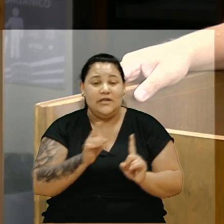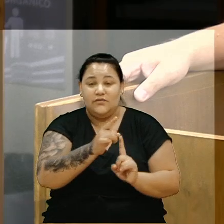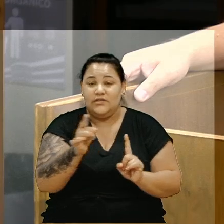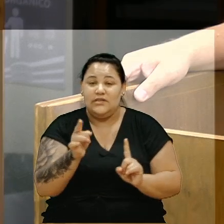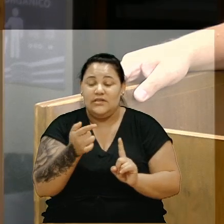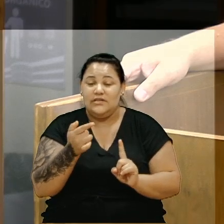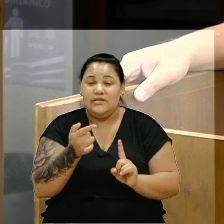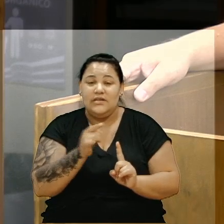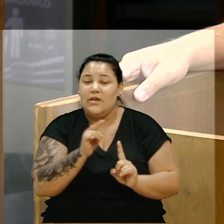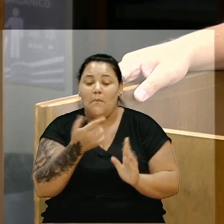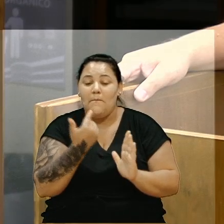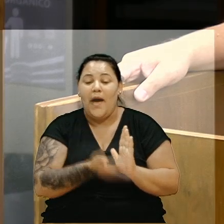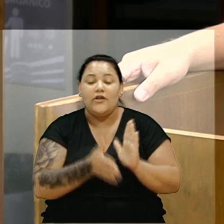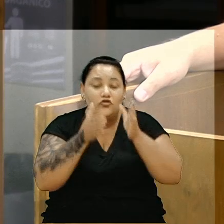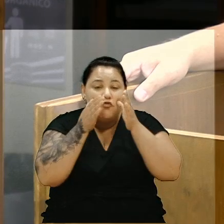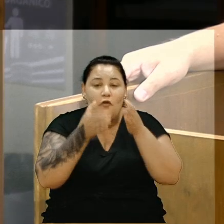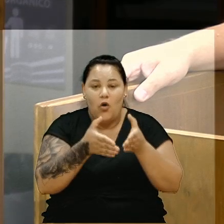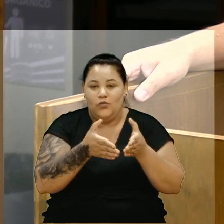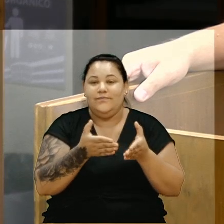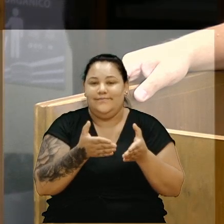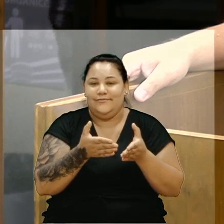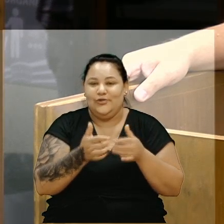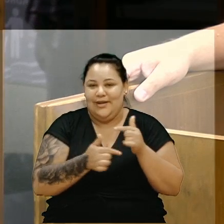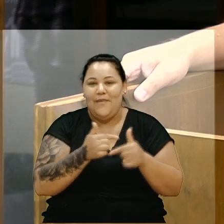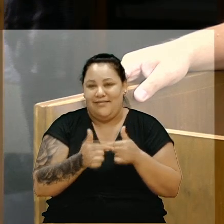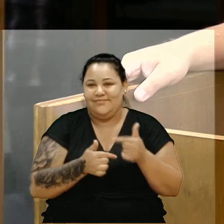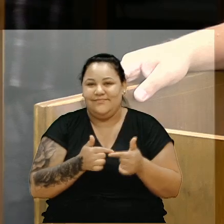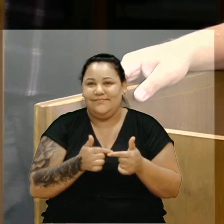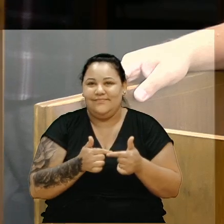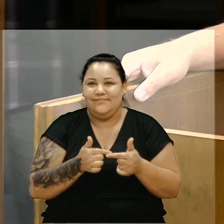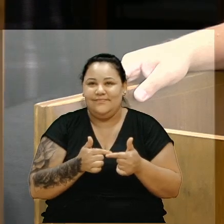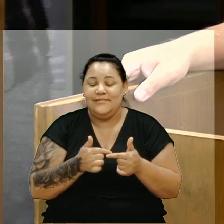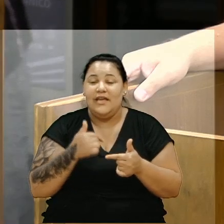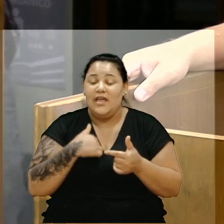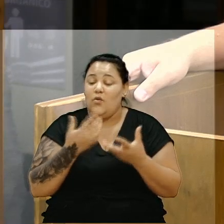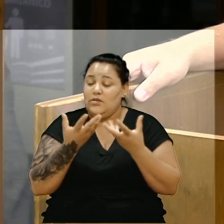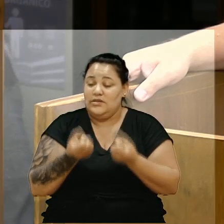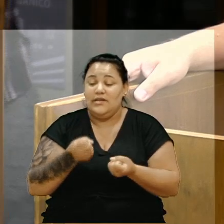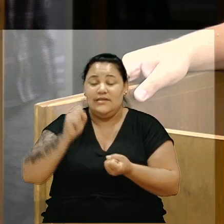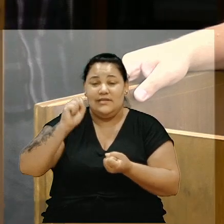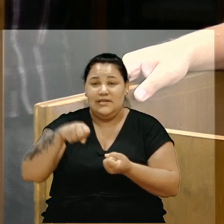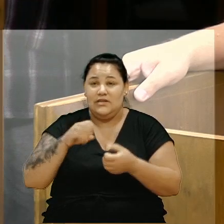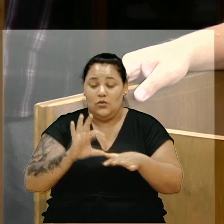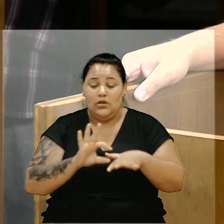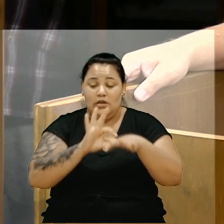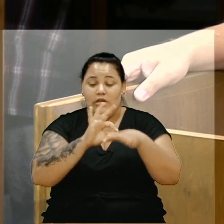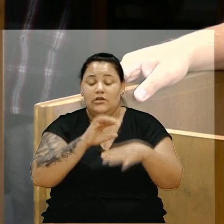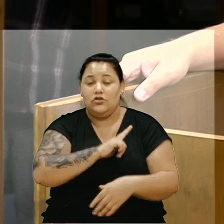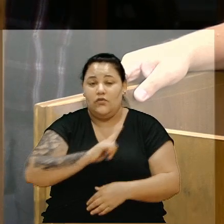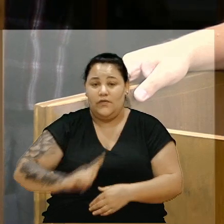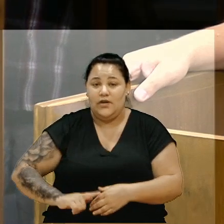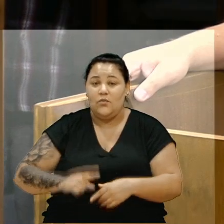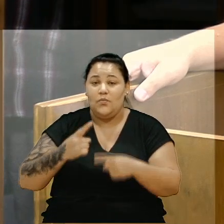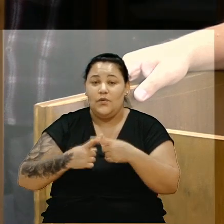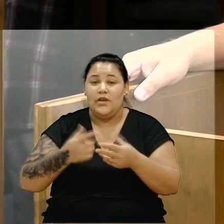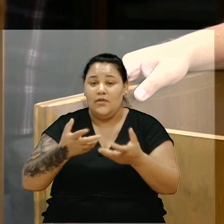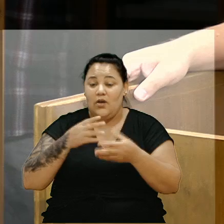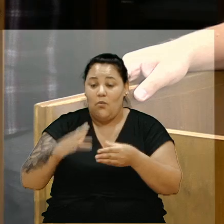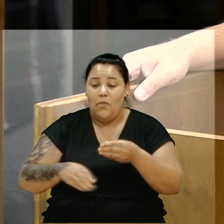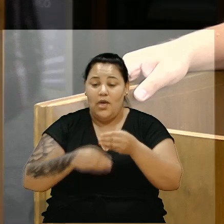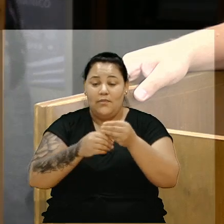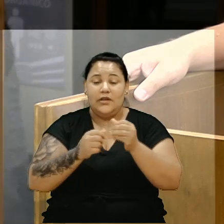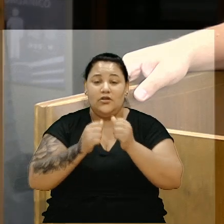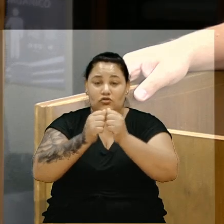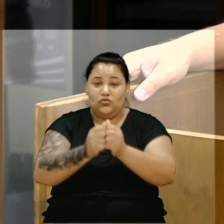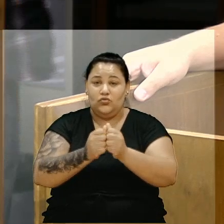de vocês. E eu abracei, sim, a liderança de governo com o propósito de somar com o governo e nem por isso,